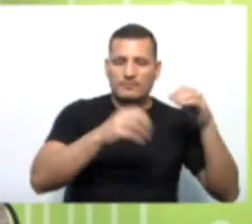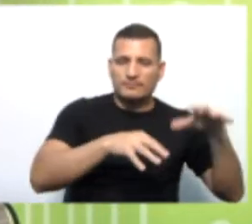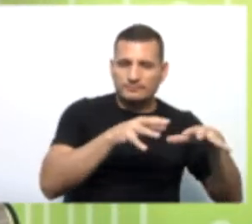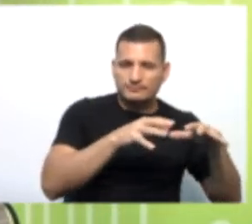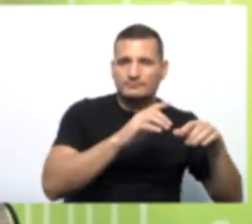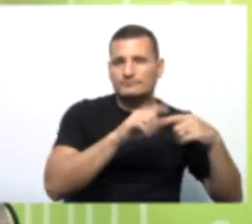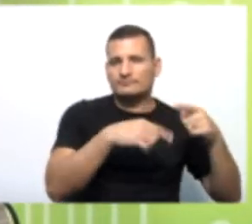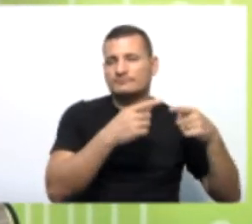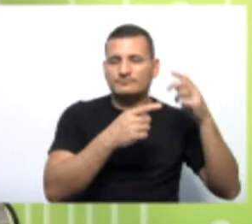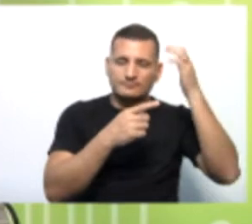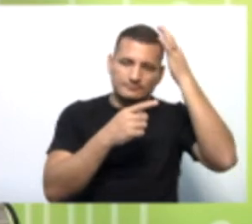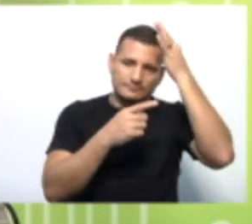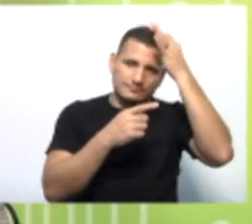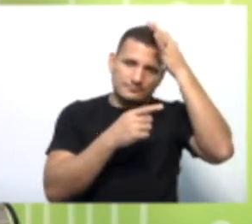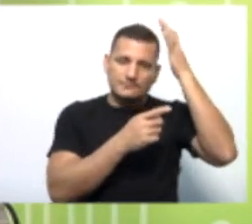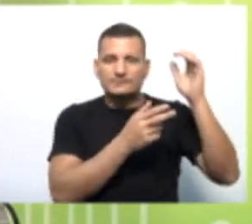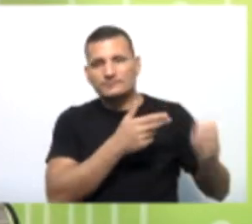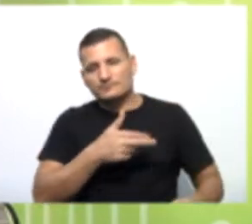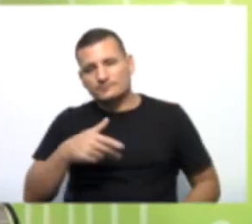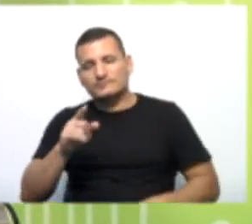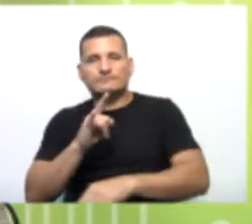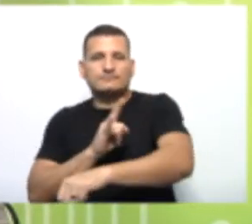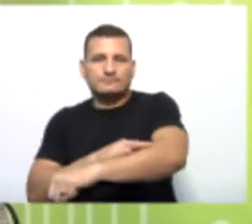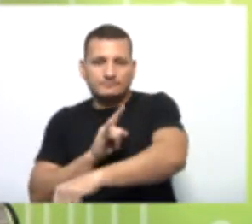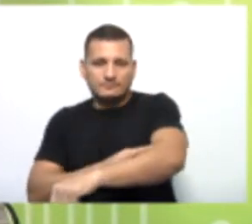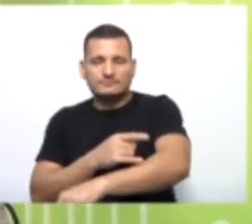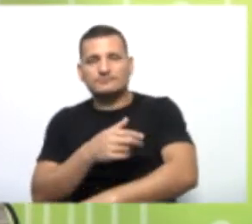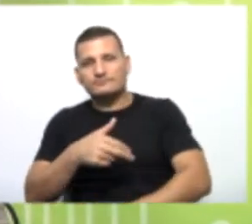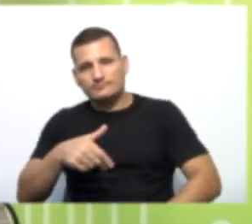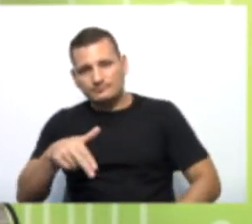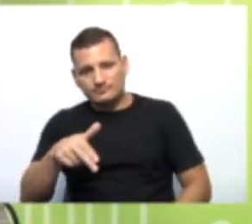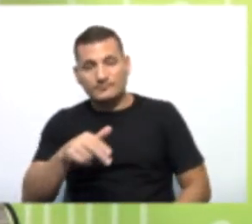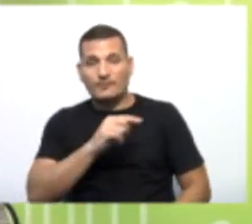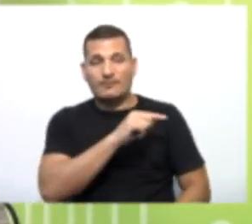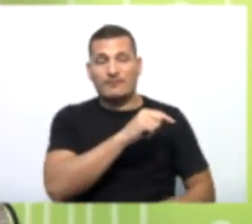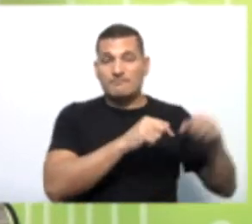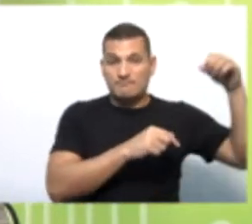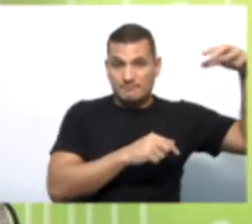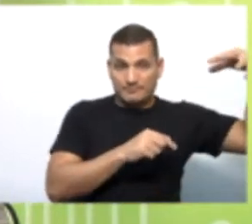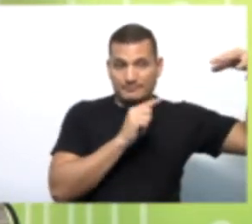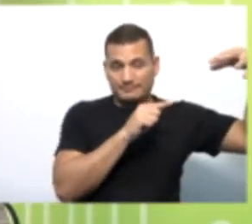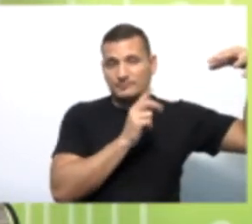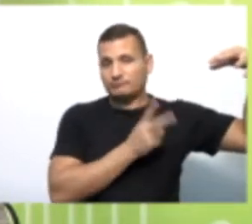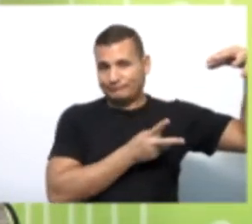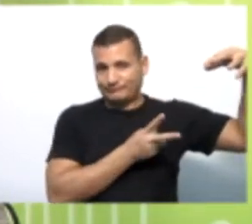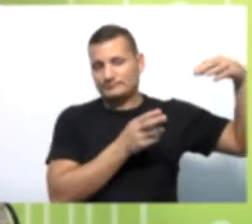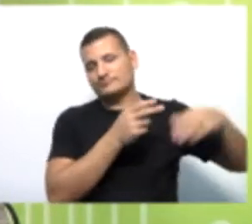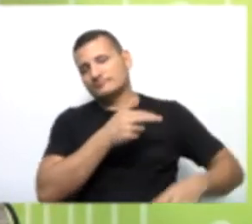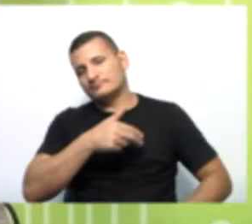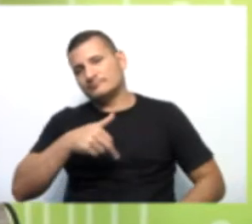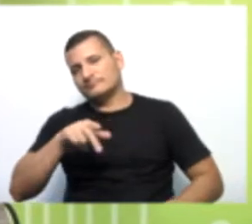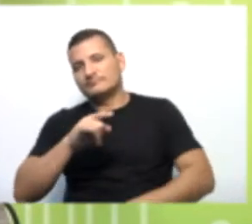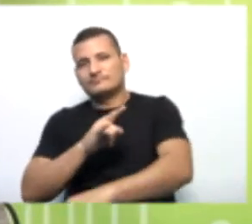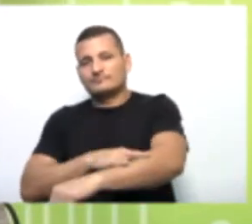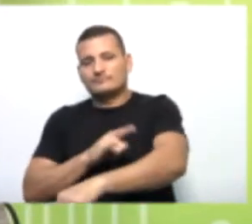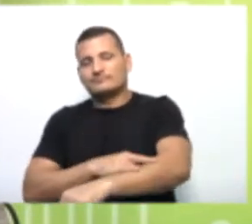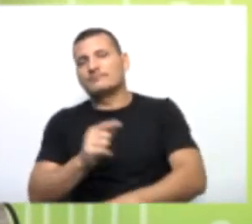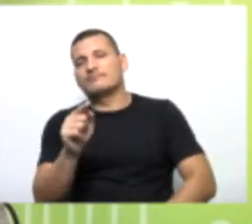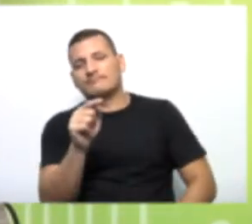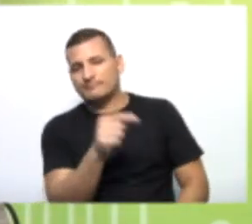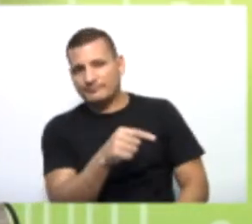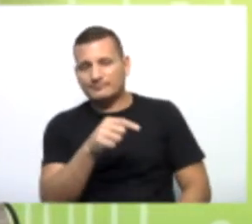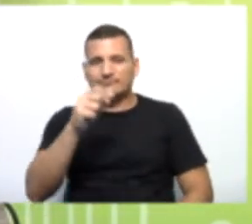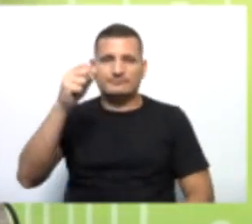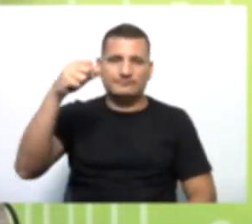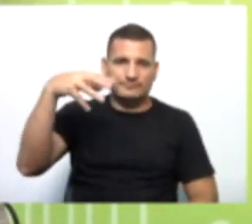aí lembrou de ir lá no banheiro. Aí vai no banheiro, sai do quarto, não apaga a luz não, deixa a luz acesa. Vai no banheiro, chega no banheiro, acende a luz e